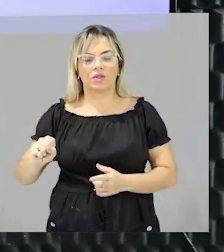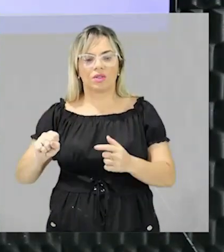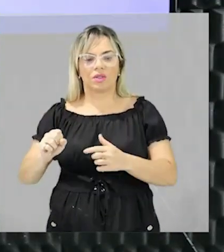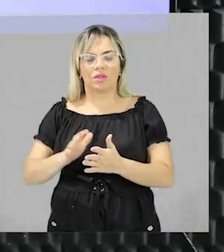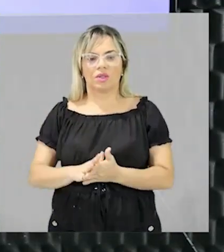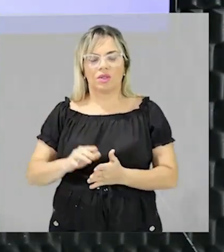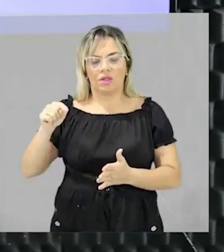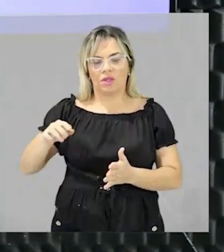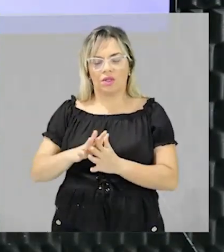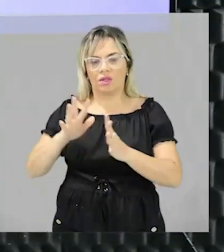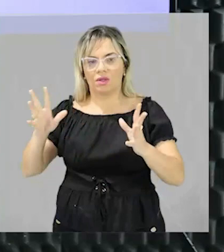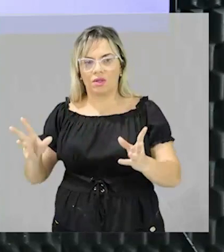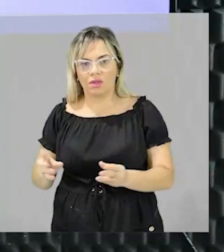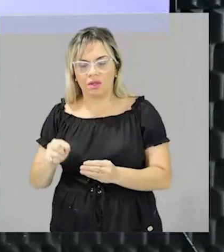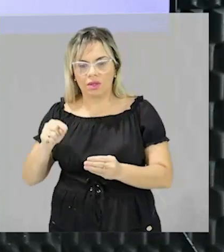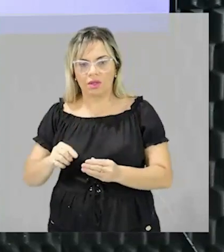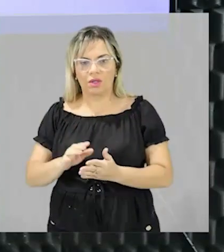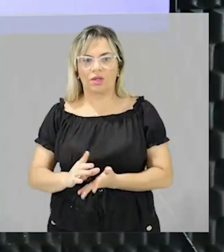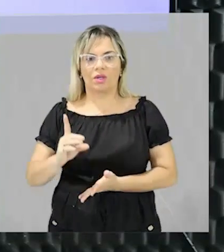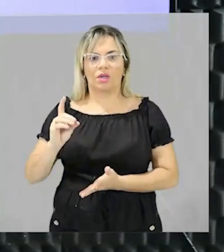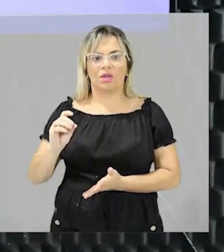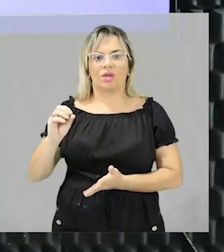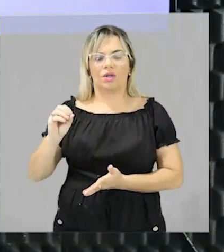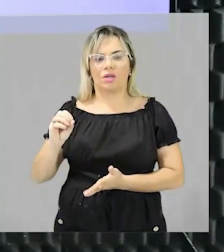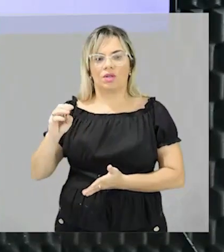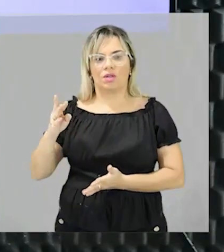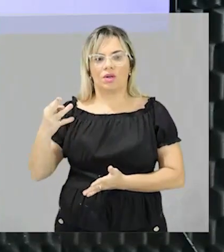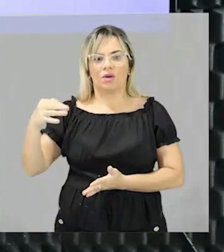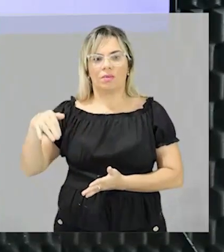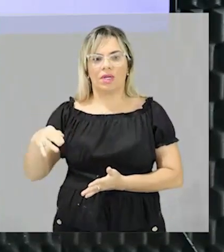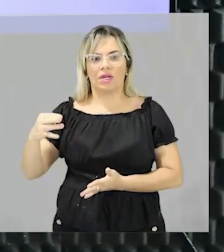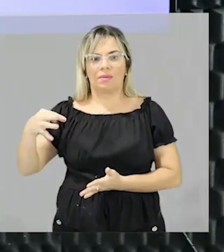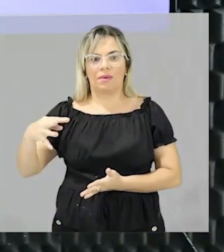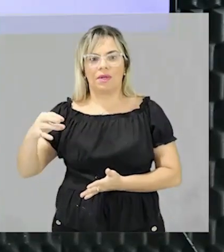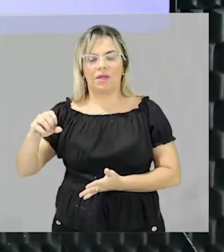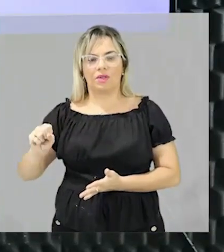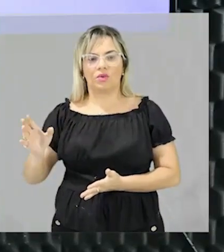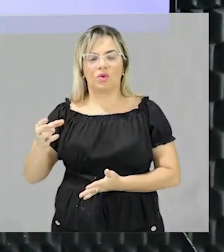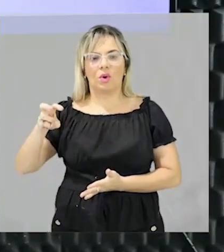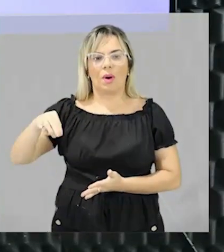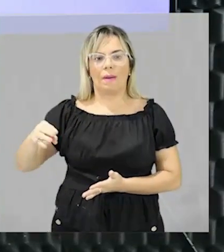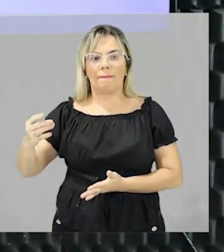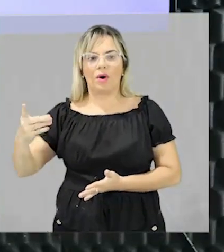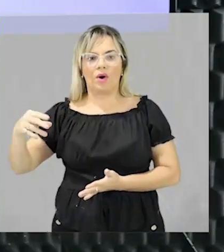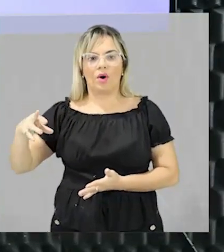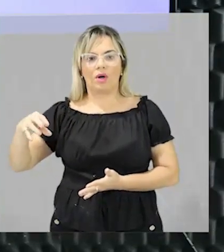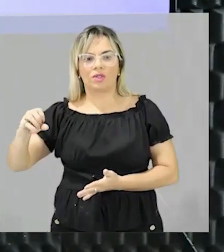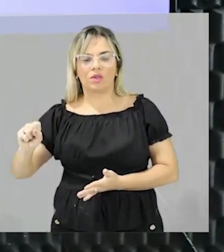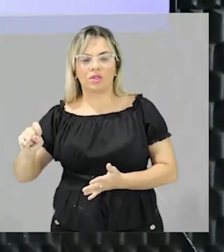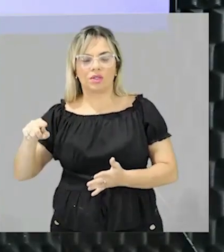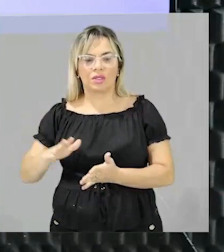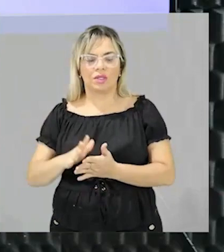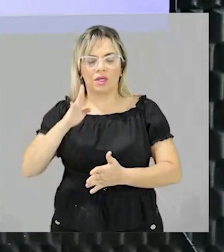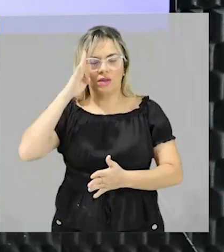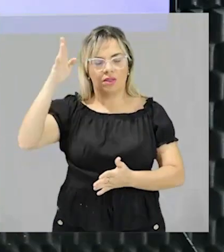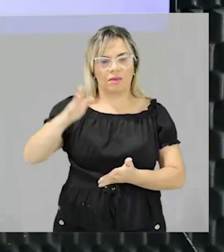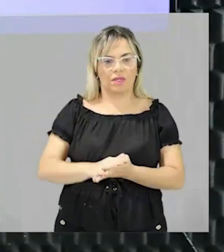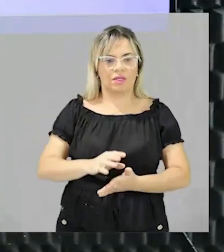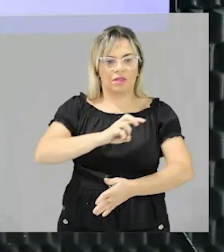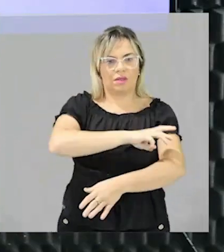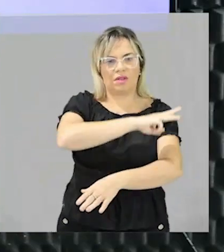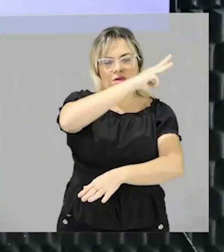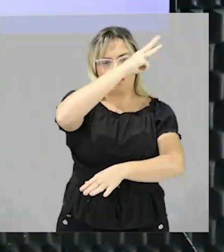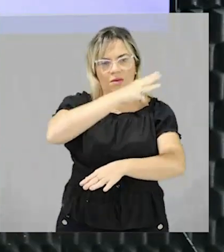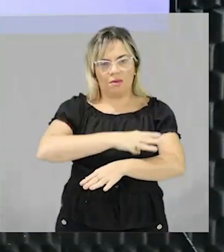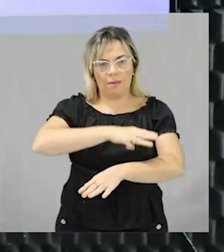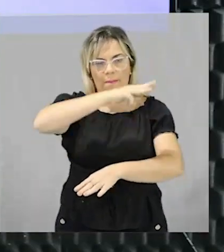chamados dobramentos modernos, tá? Dobramento moderno, galera, nada mais é do que as principais montanhas do mundo, tá certo? As